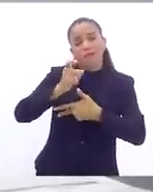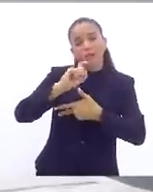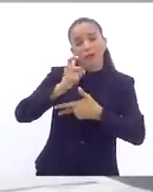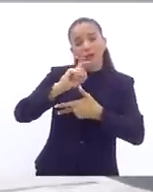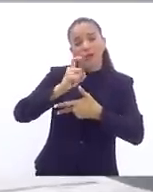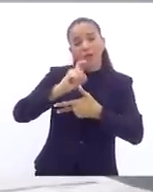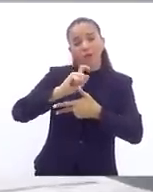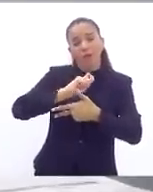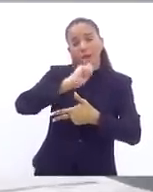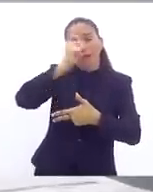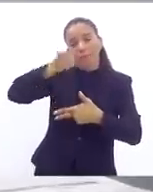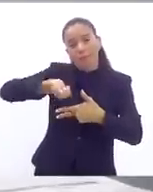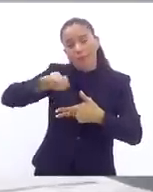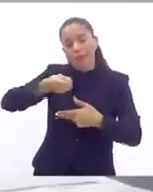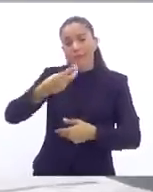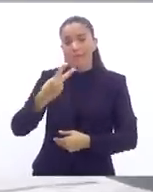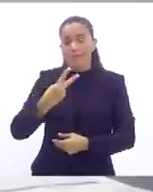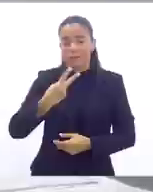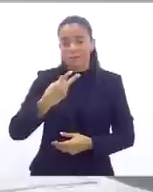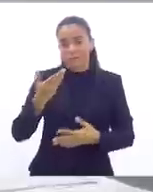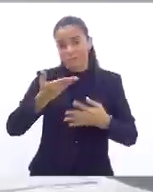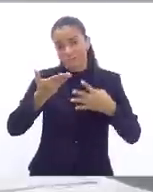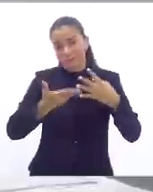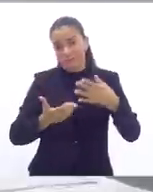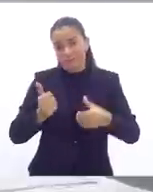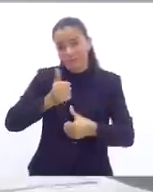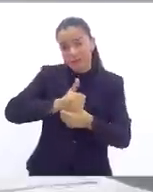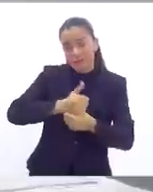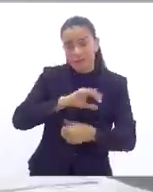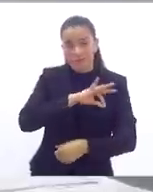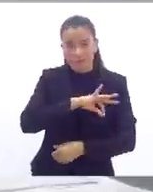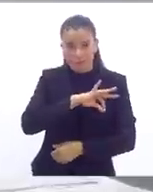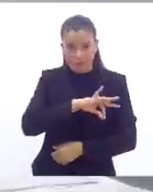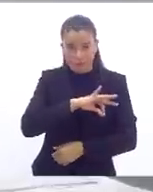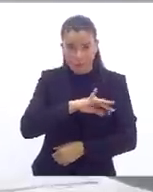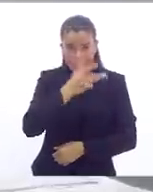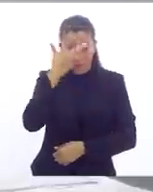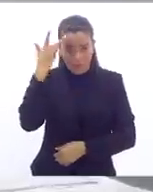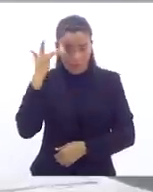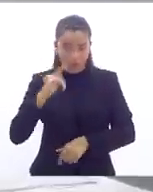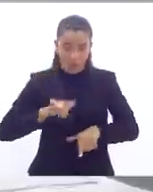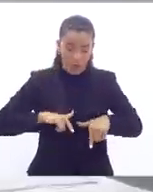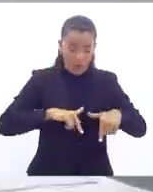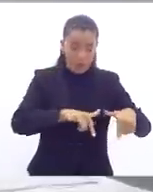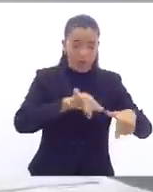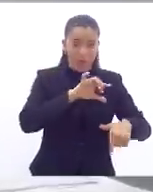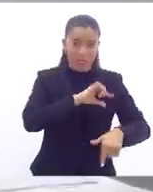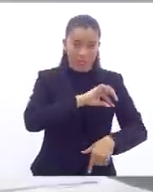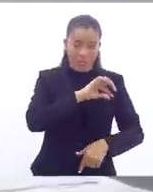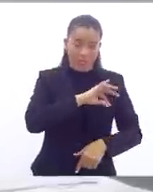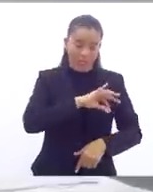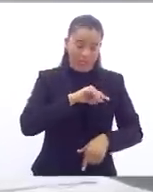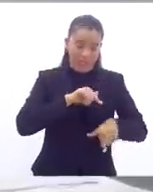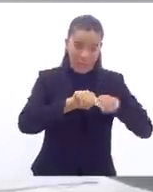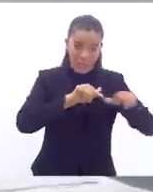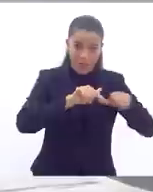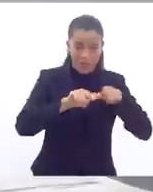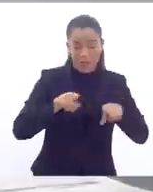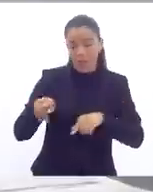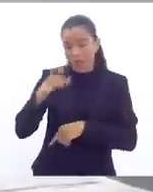pagar a segunda parcela da reposição salarial aos ativos inativos e pensionistas